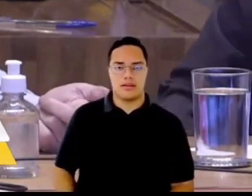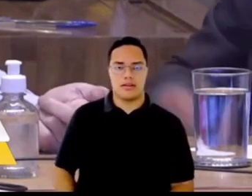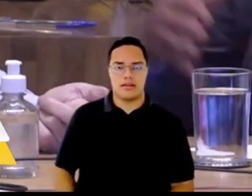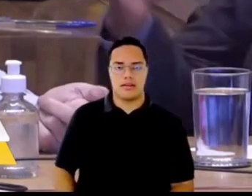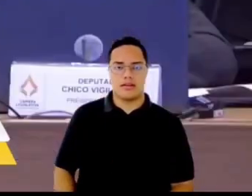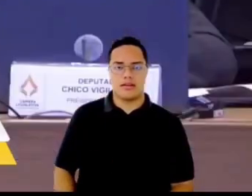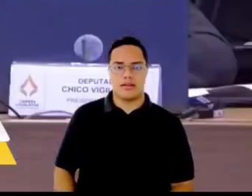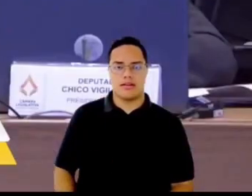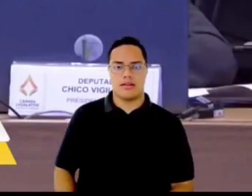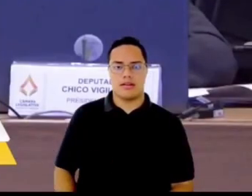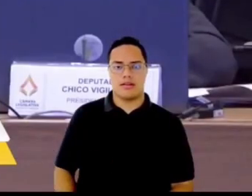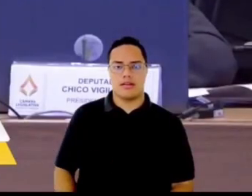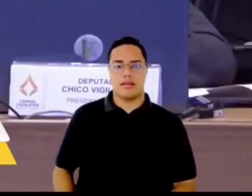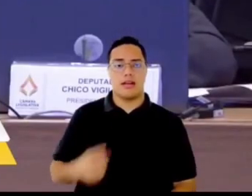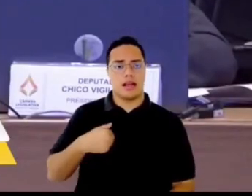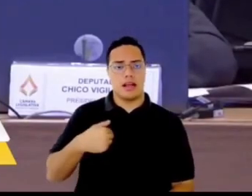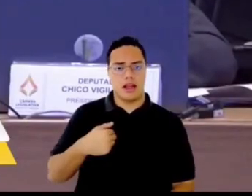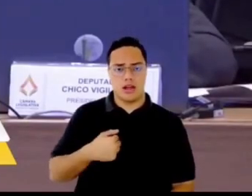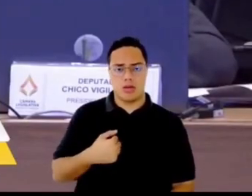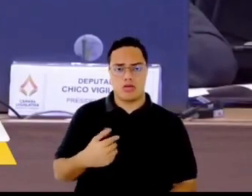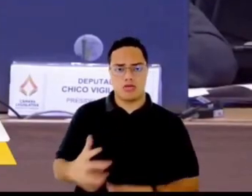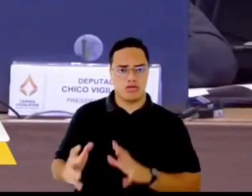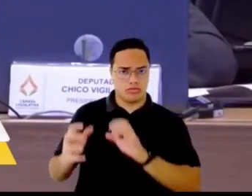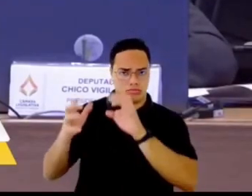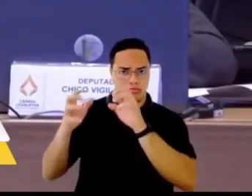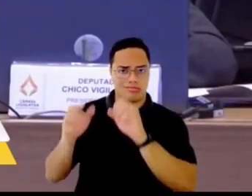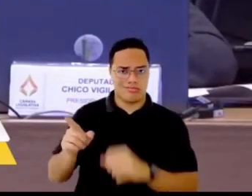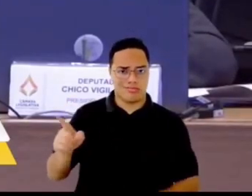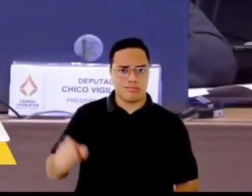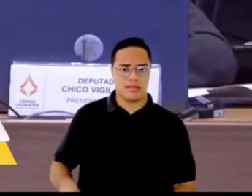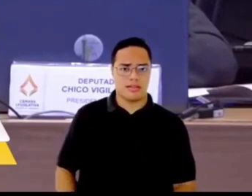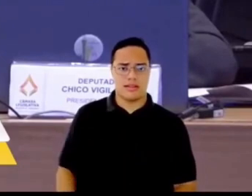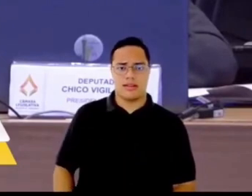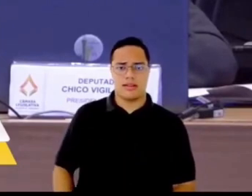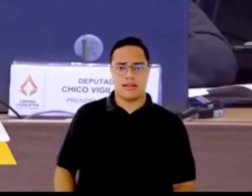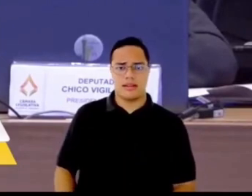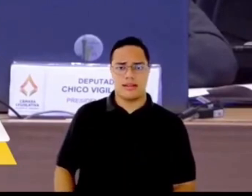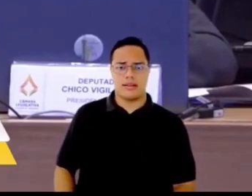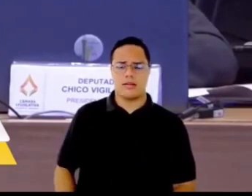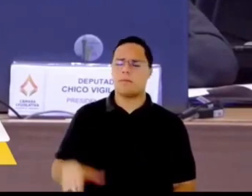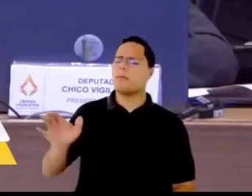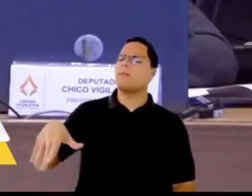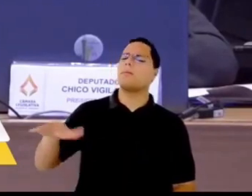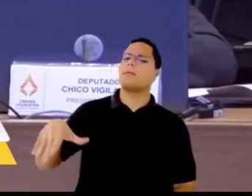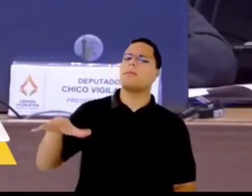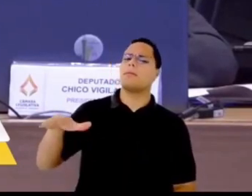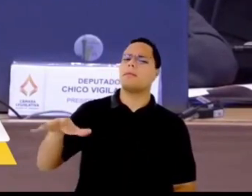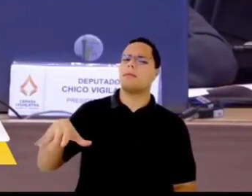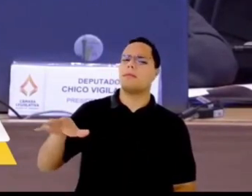repreendê-lo. Como é? Quais foram as palavras que o senhor usou